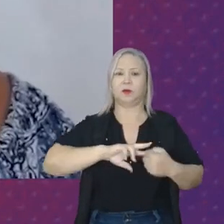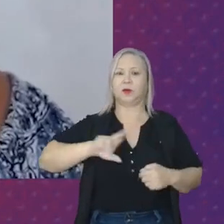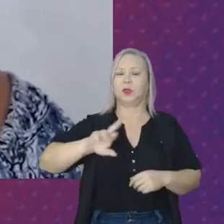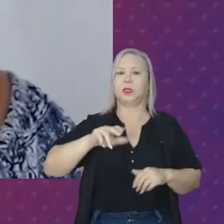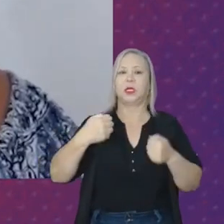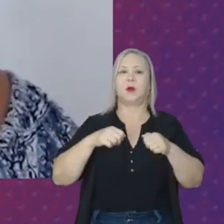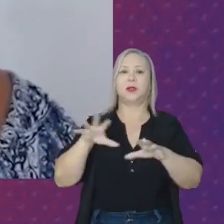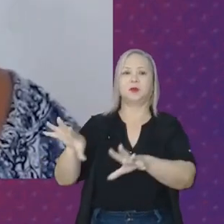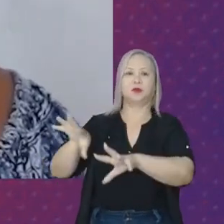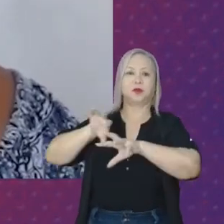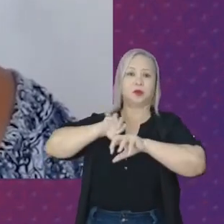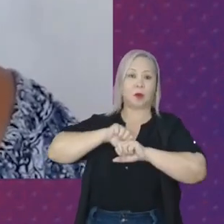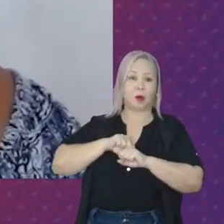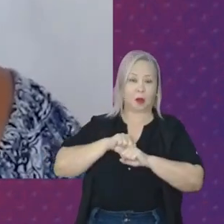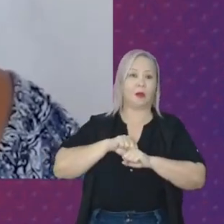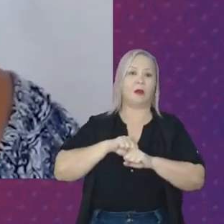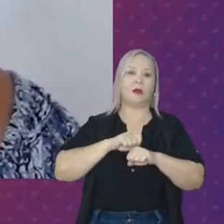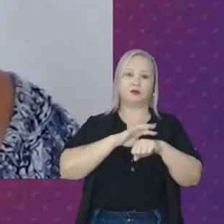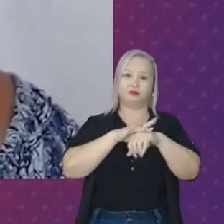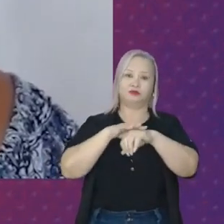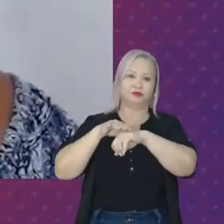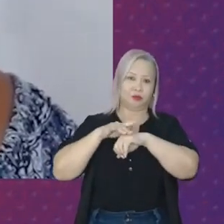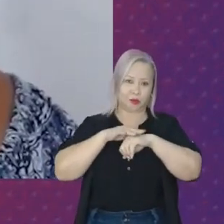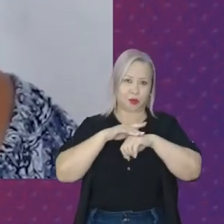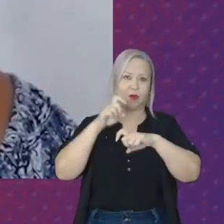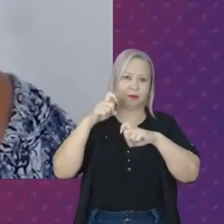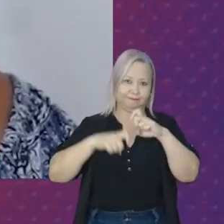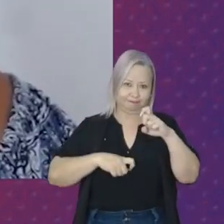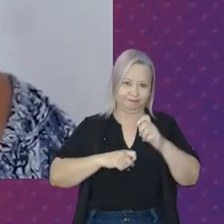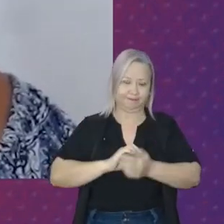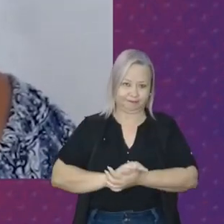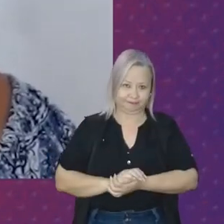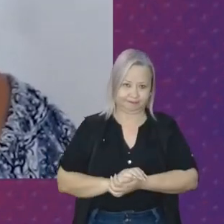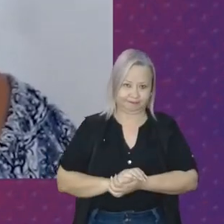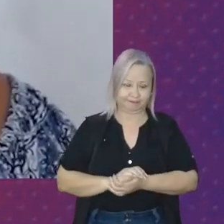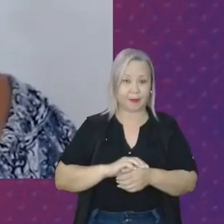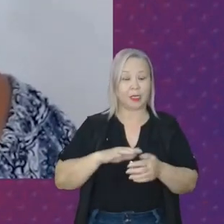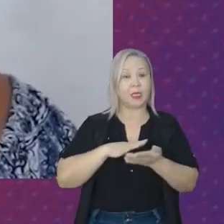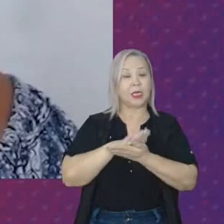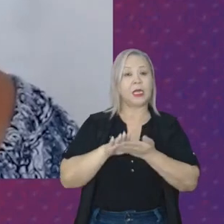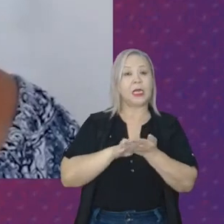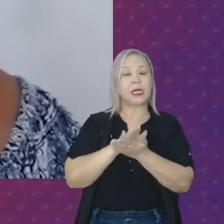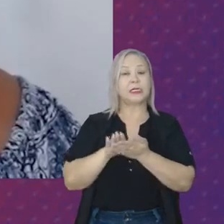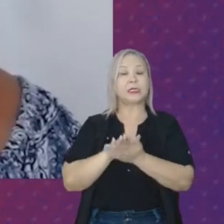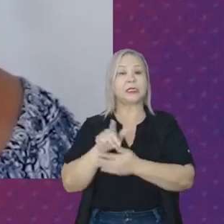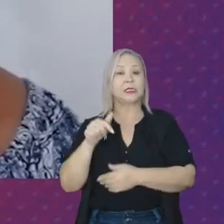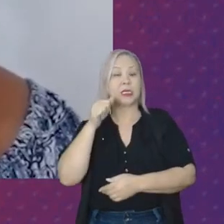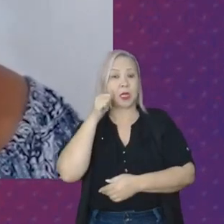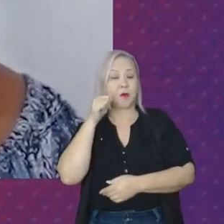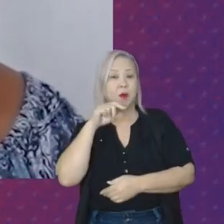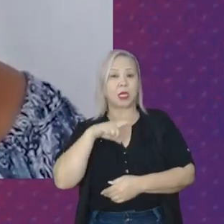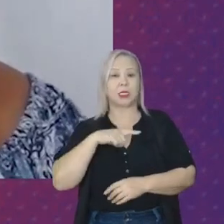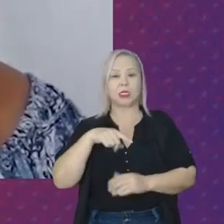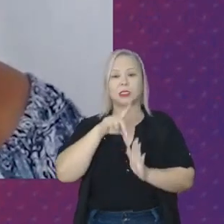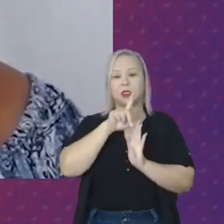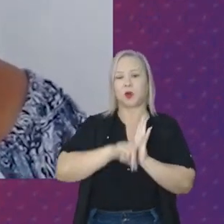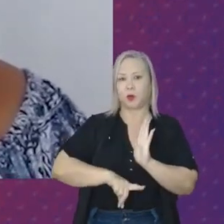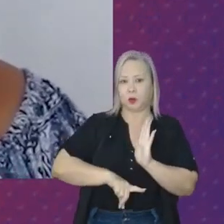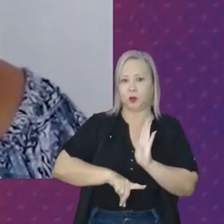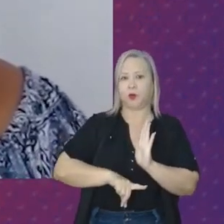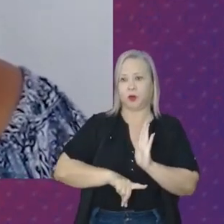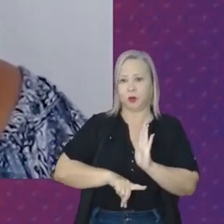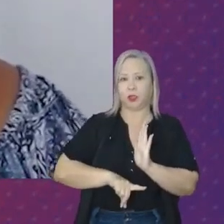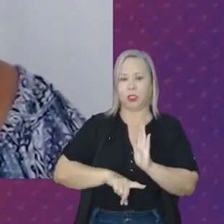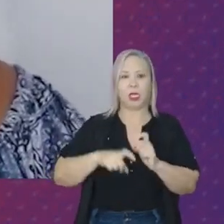uma infecção sexualmente transmissível, e sem que ela tenha o seu direito à